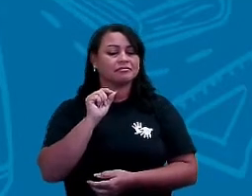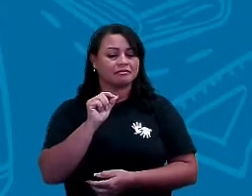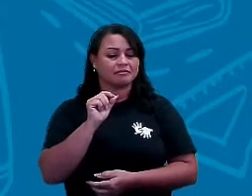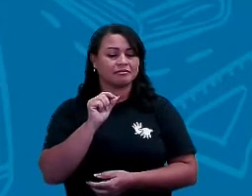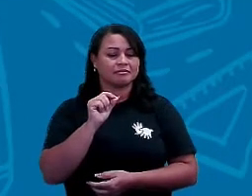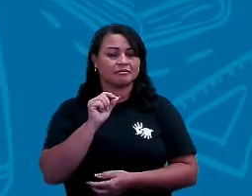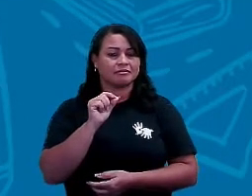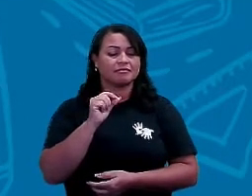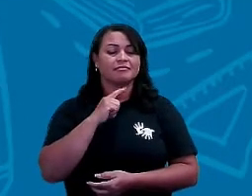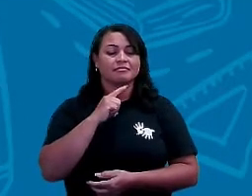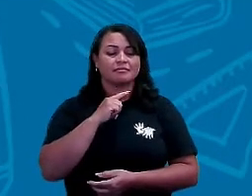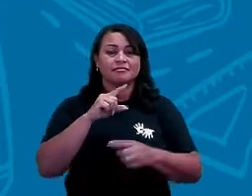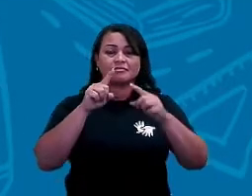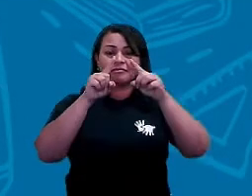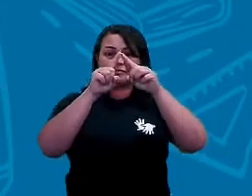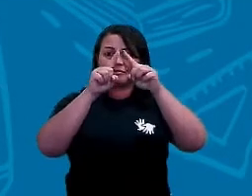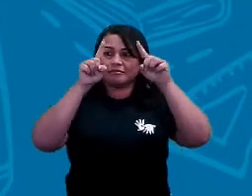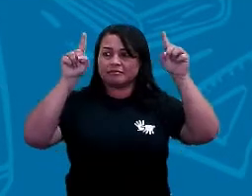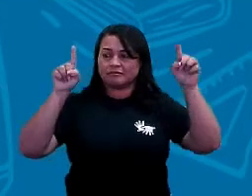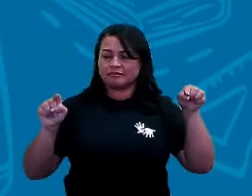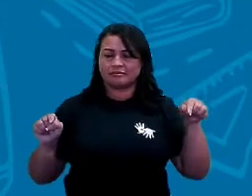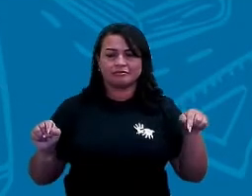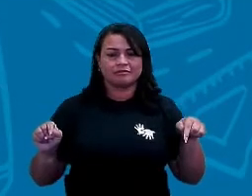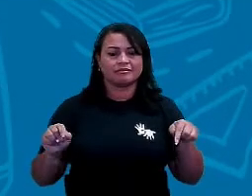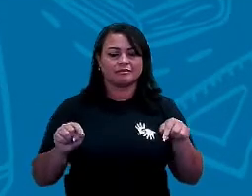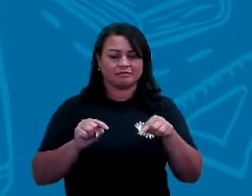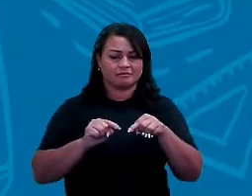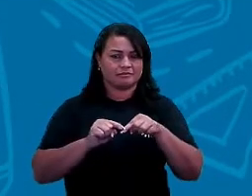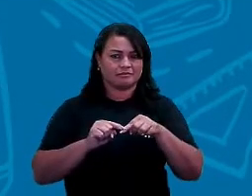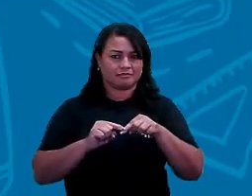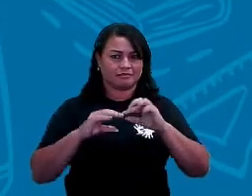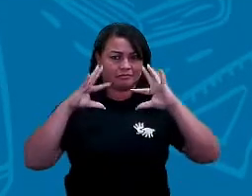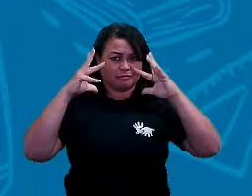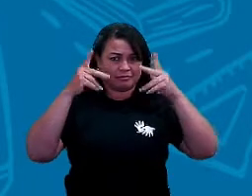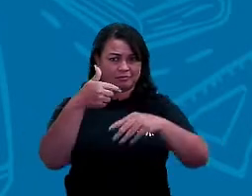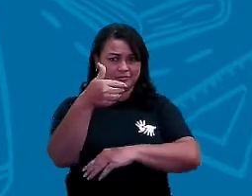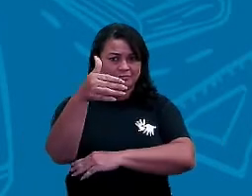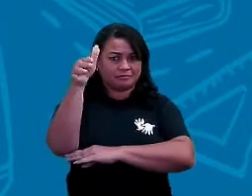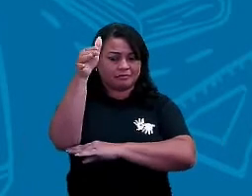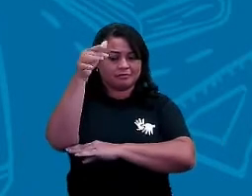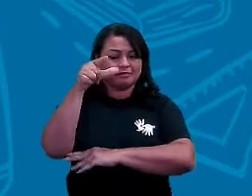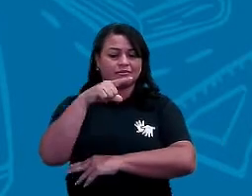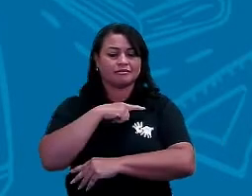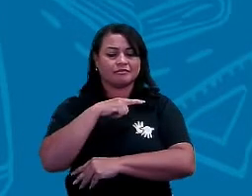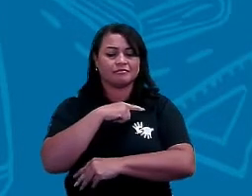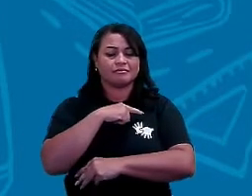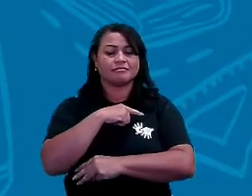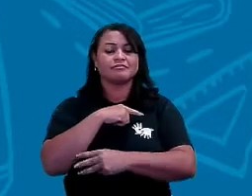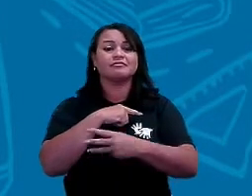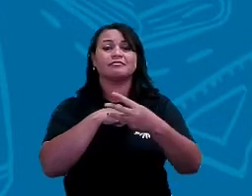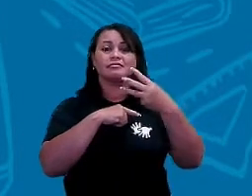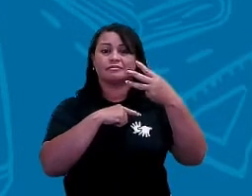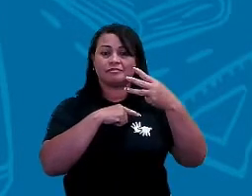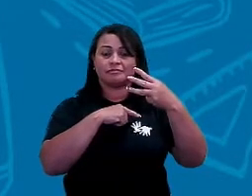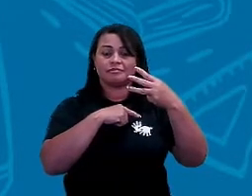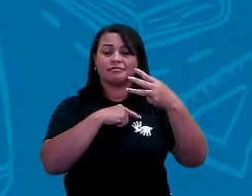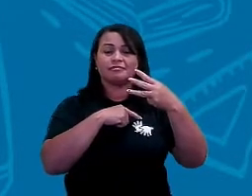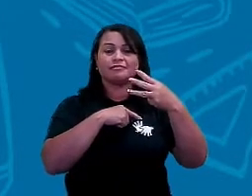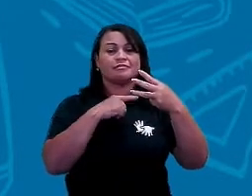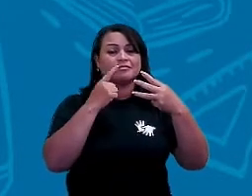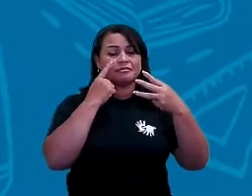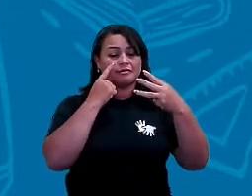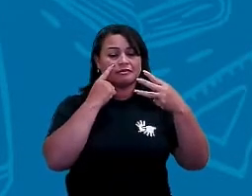o retângulo, que cobre a bandeira todinha, né? E aí, depois eu tenho mais 3 retângulos, tá?